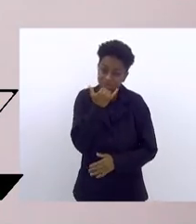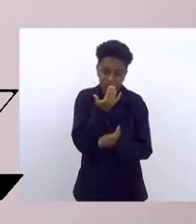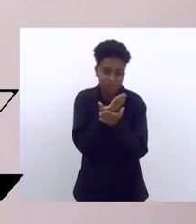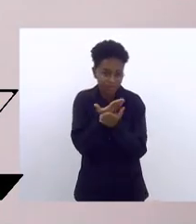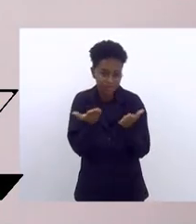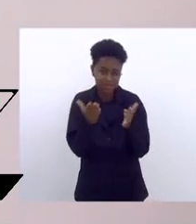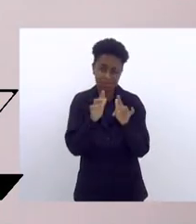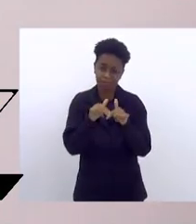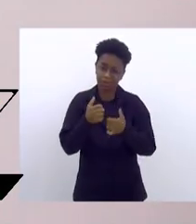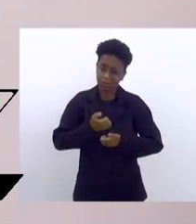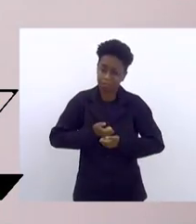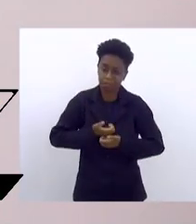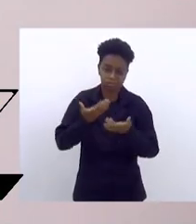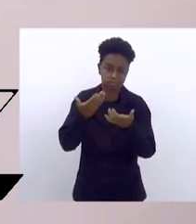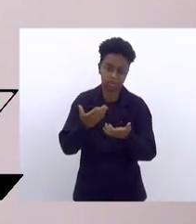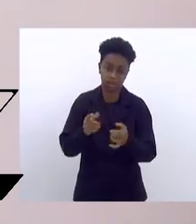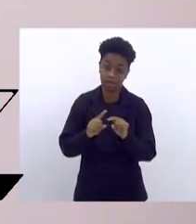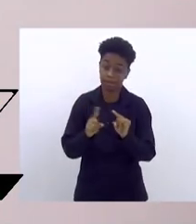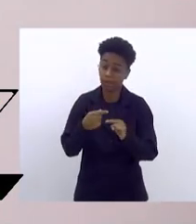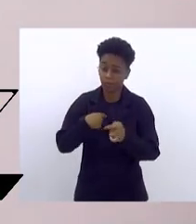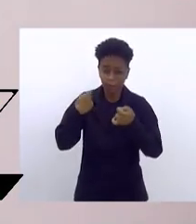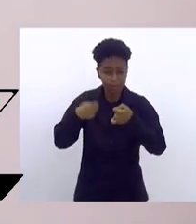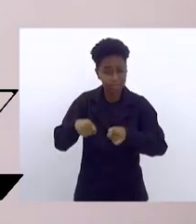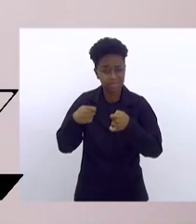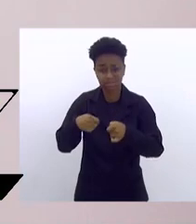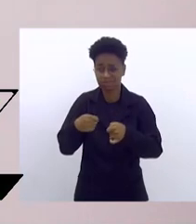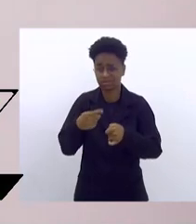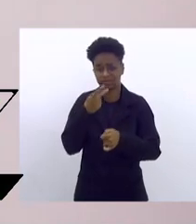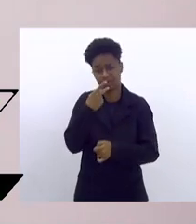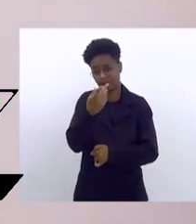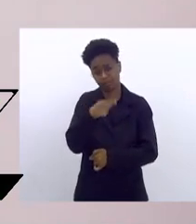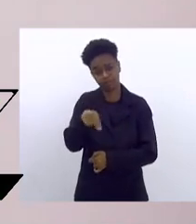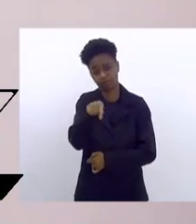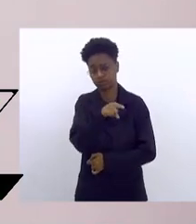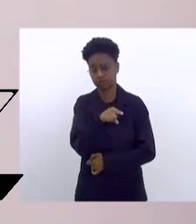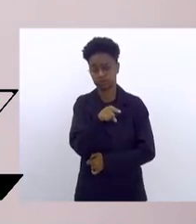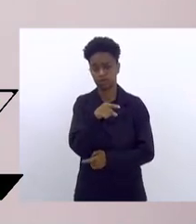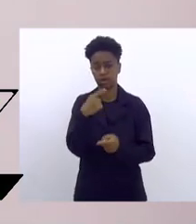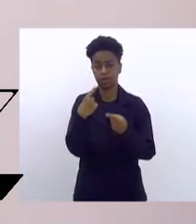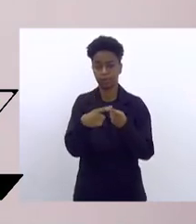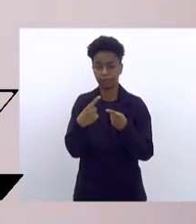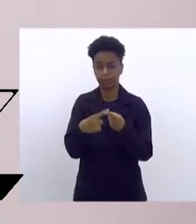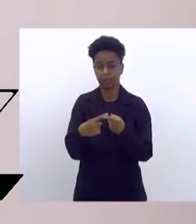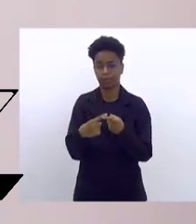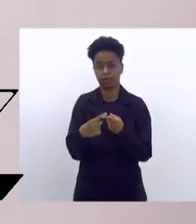por esse desabafo mas eu precisava compartilhar isso com vocês até porque